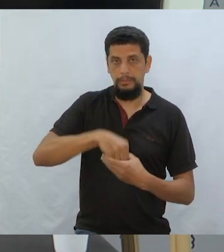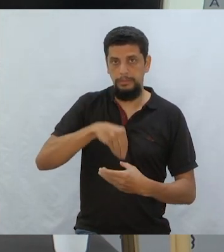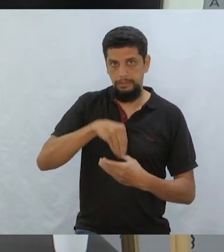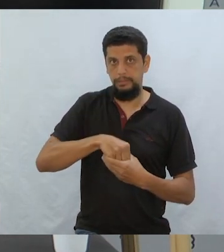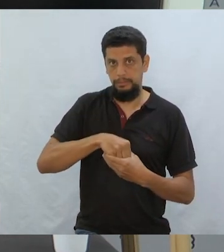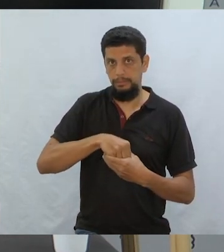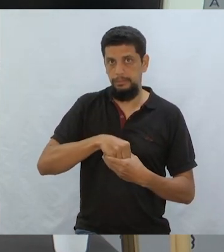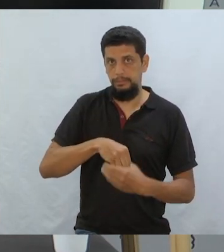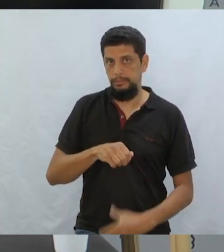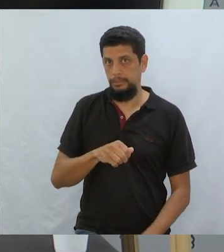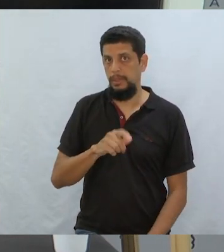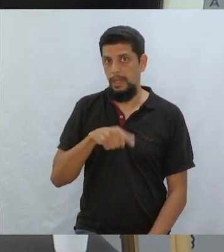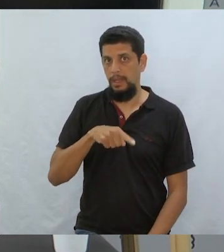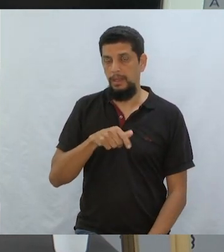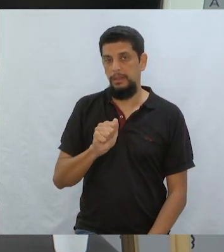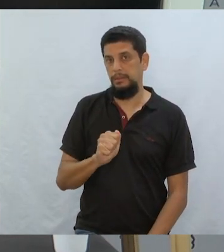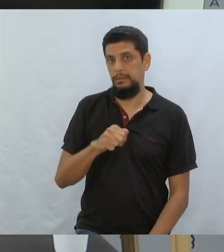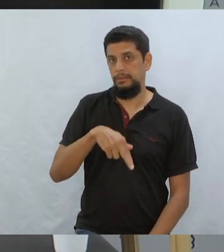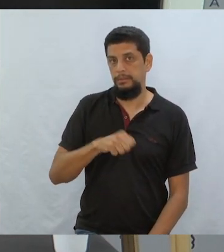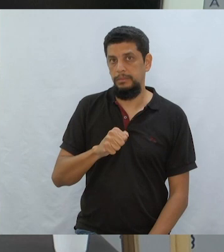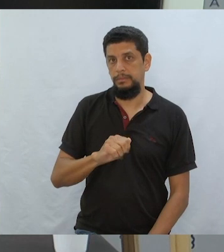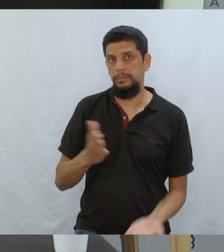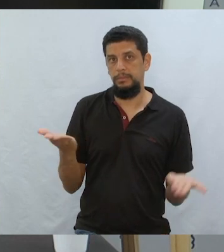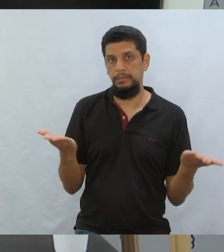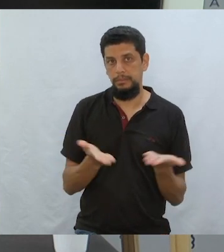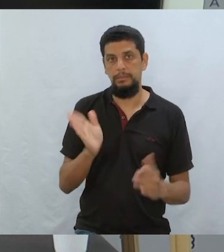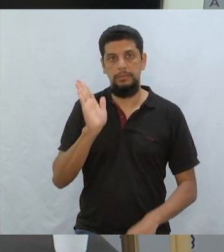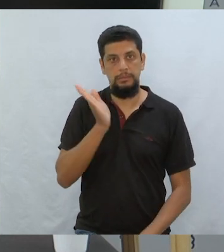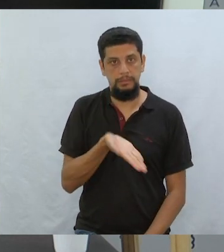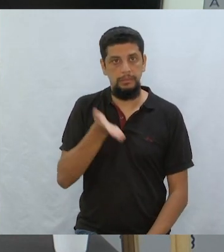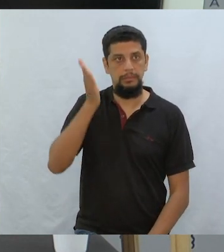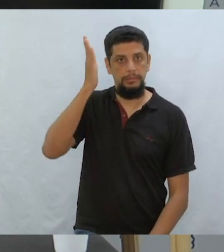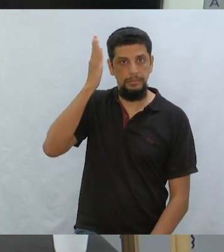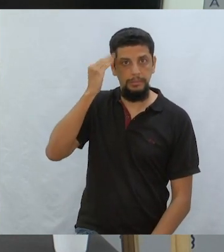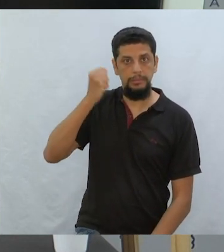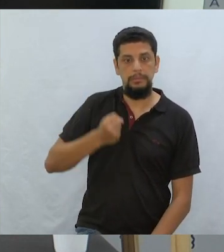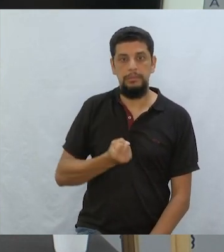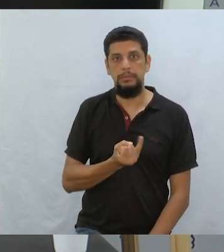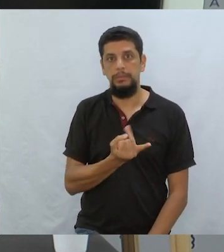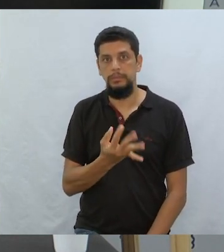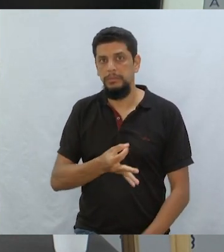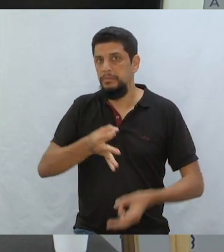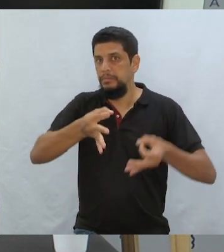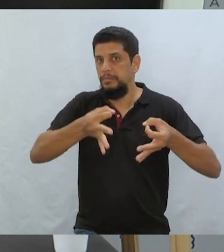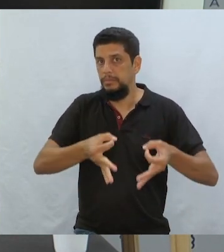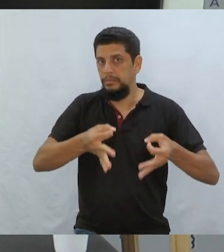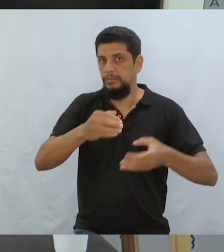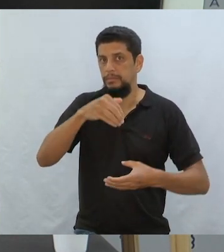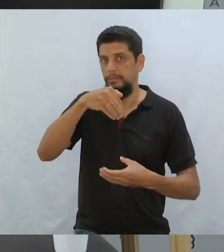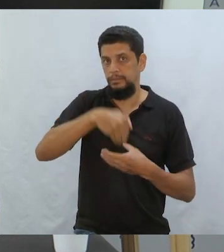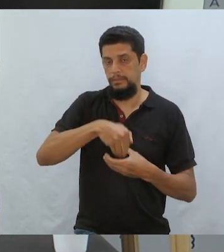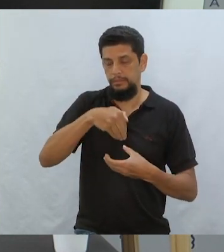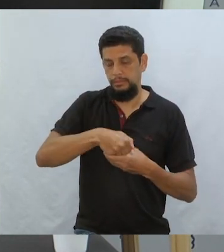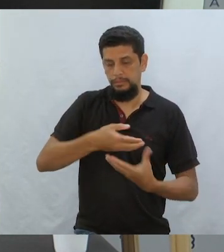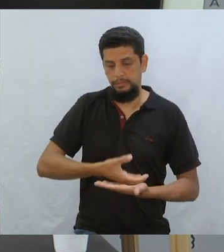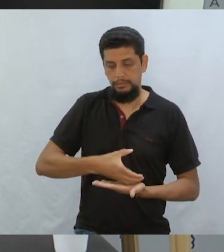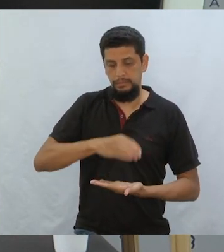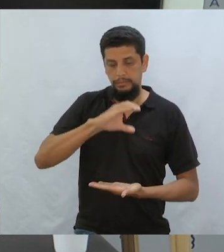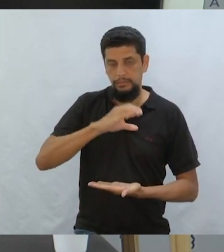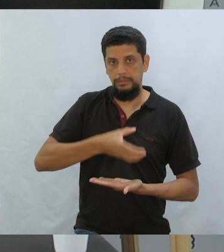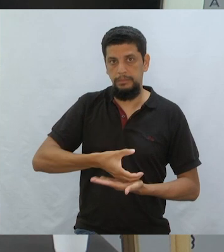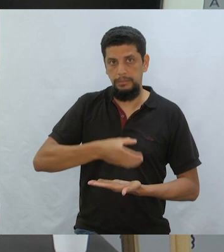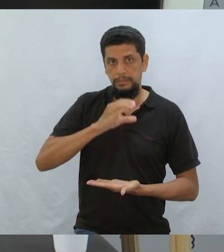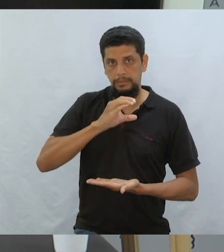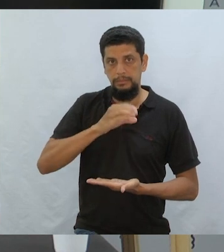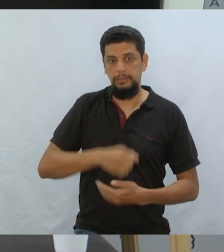a Ana. Então, agora que a gente já sabe a quantidade certa que tem dentro, que tinha dentro